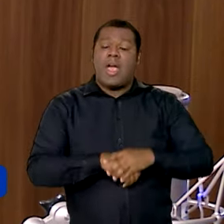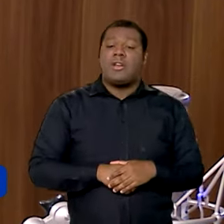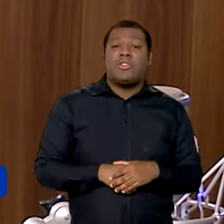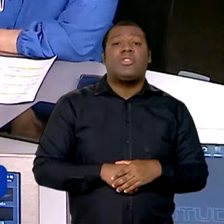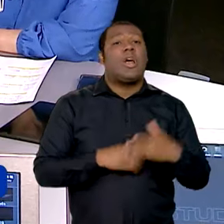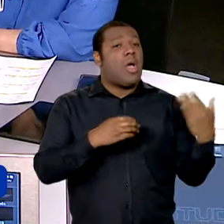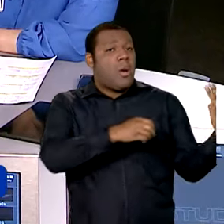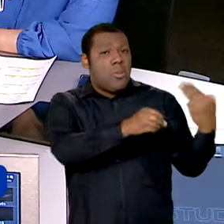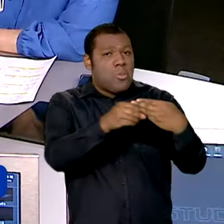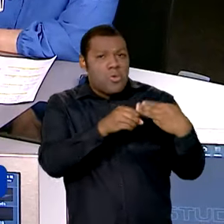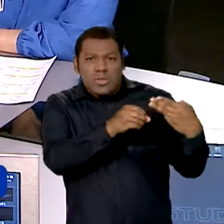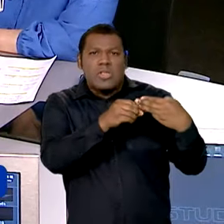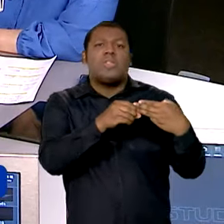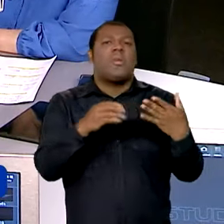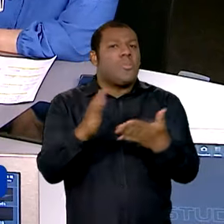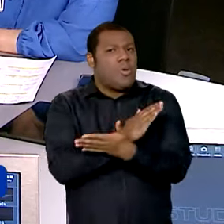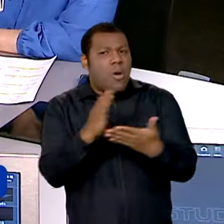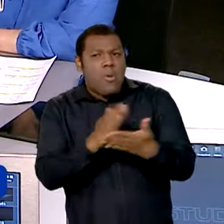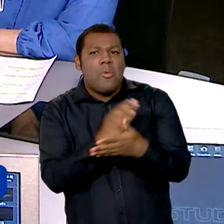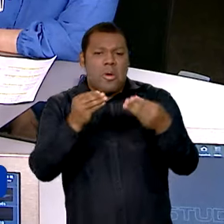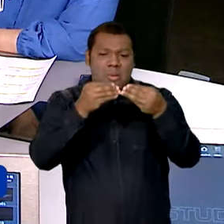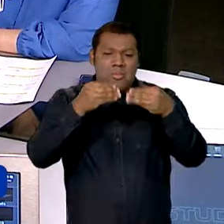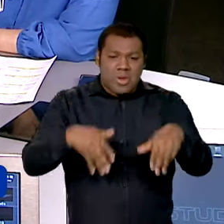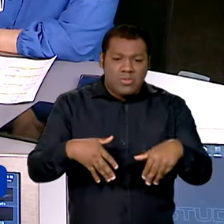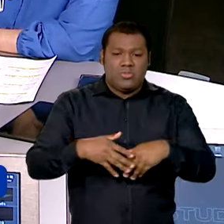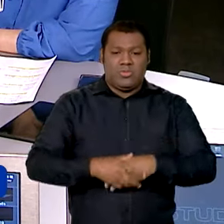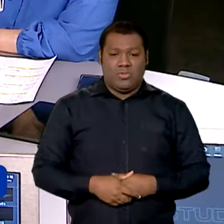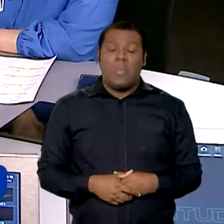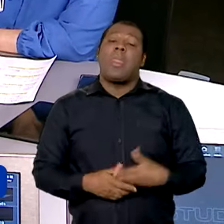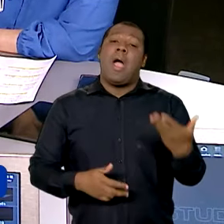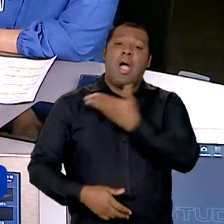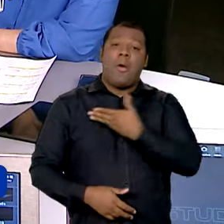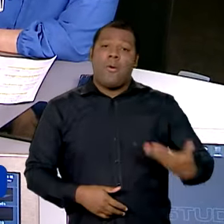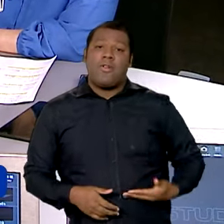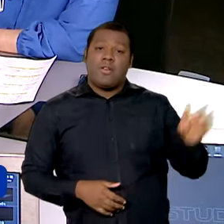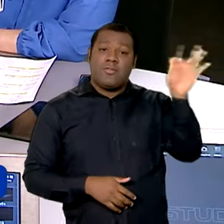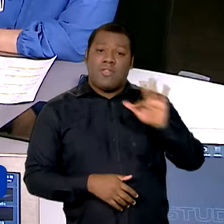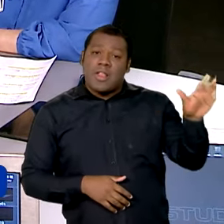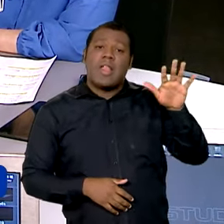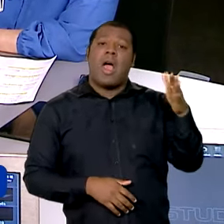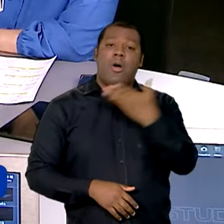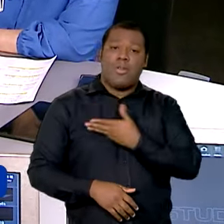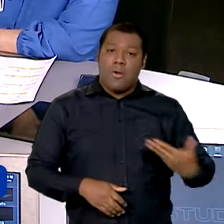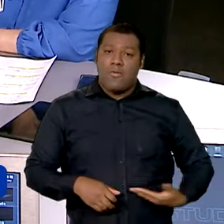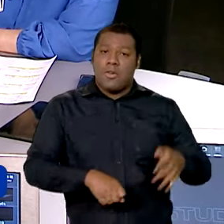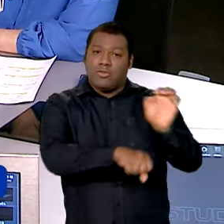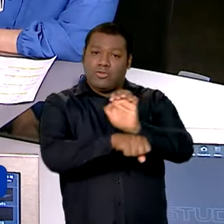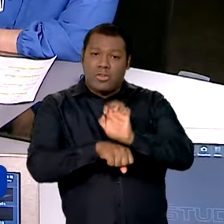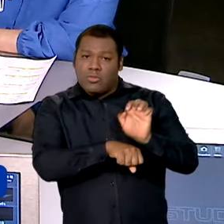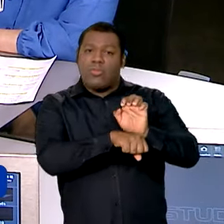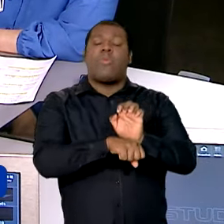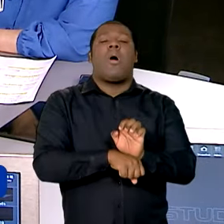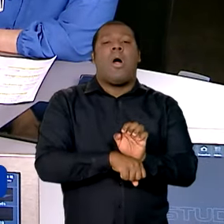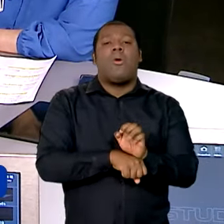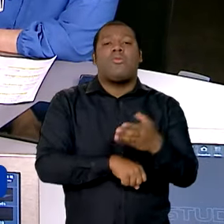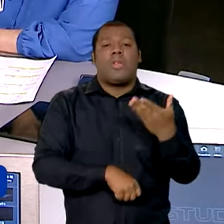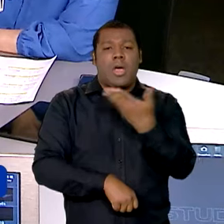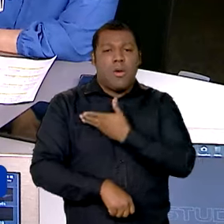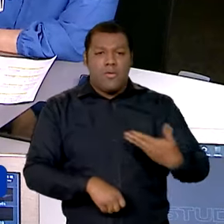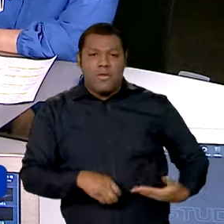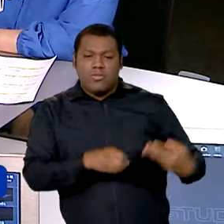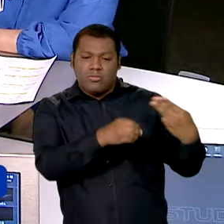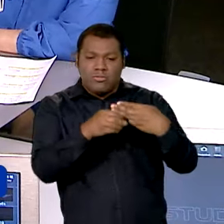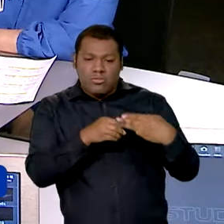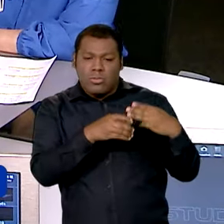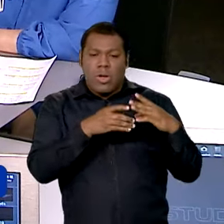melhor uma comunicação e interatividade entre governo federal estado e municípios mais aguçada e o plano organiza isso é